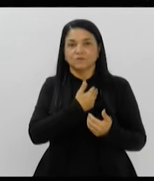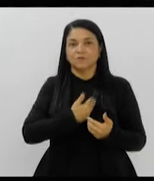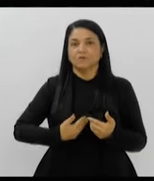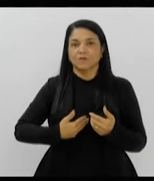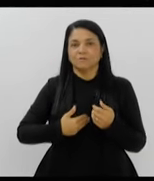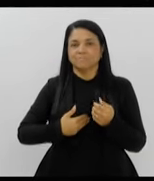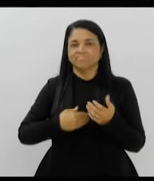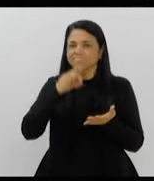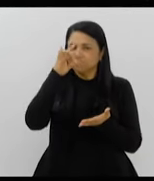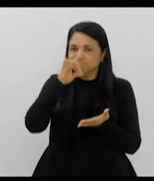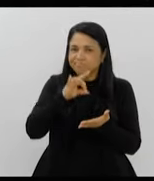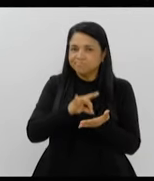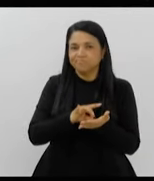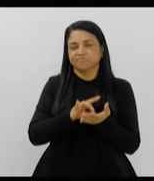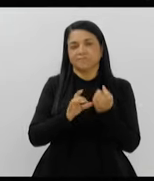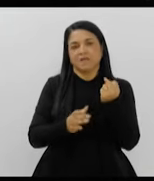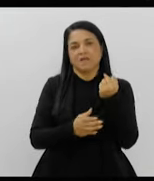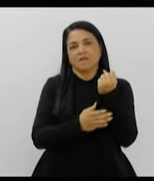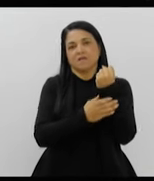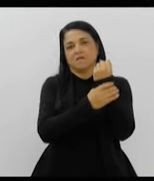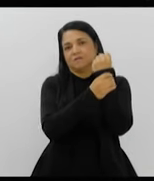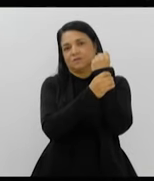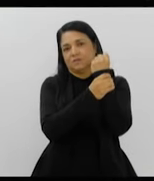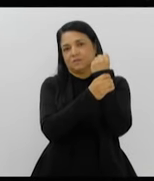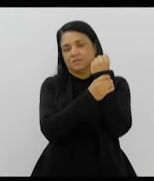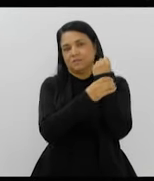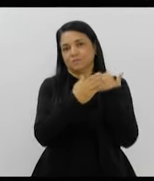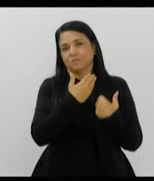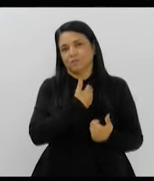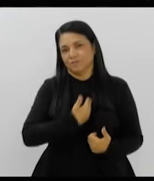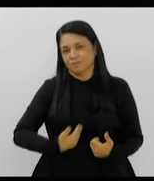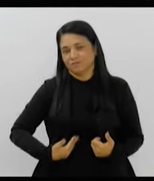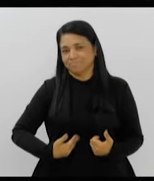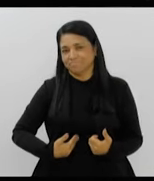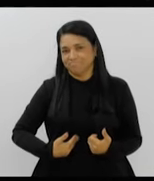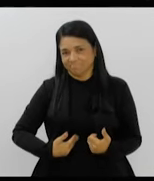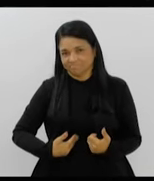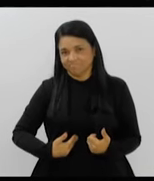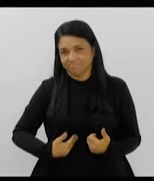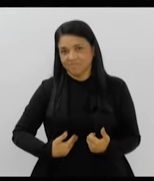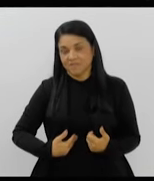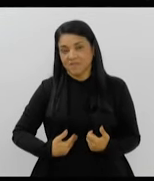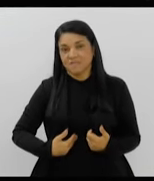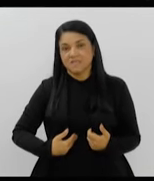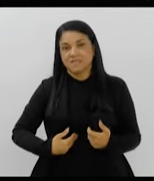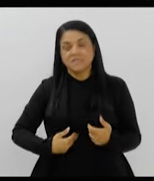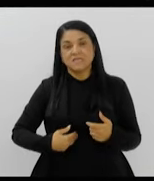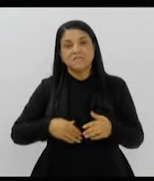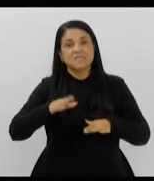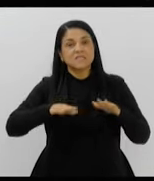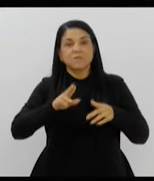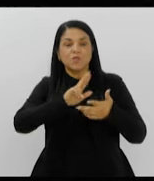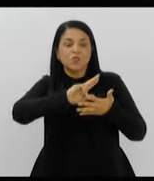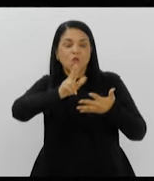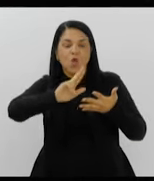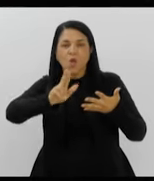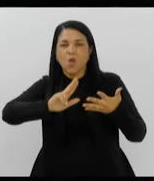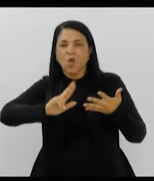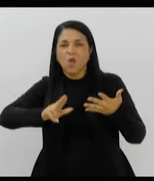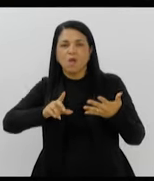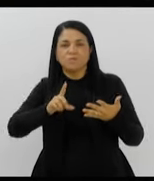pública, de fato. É um dos pontos muito frágeis. Porque, independente dos nomes